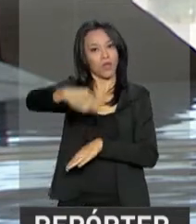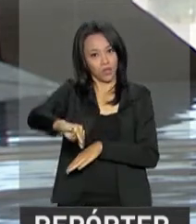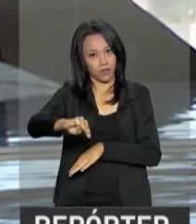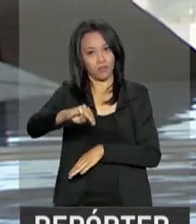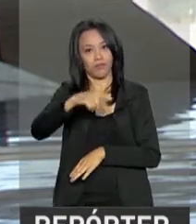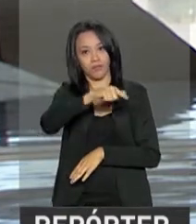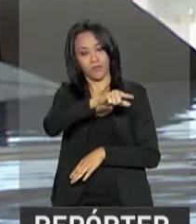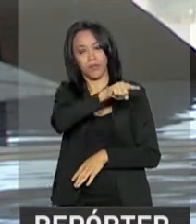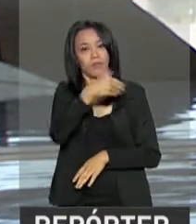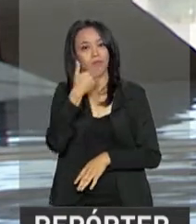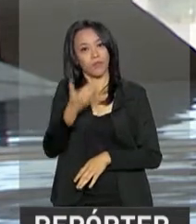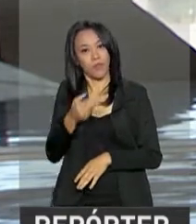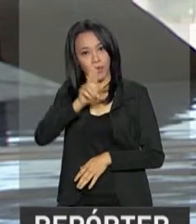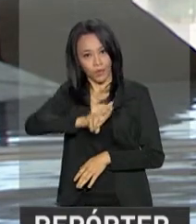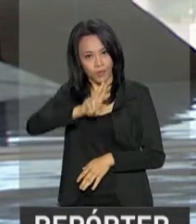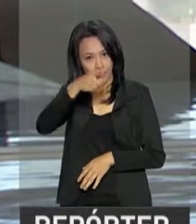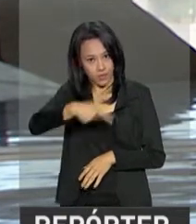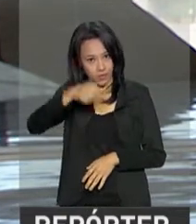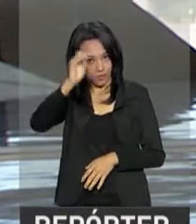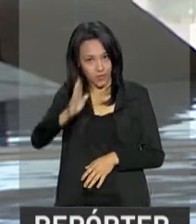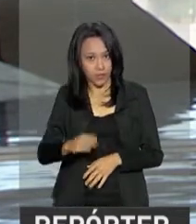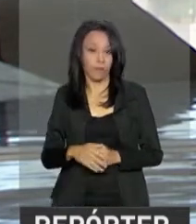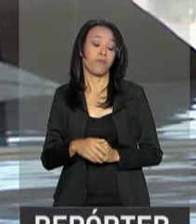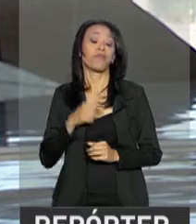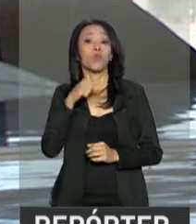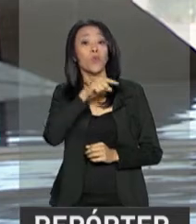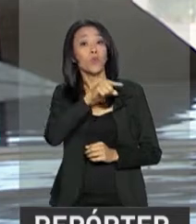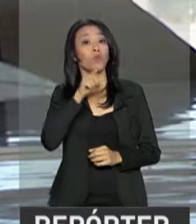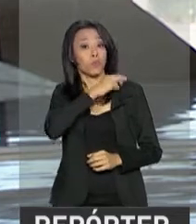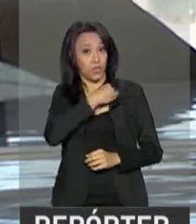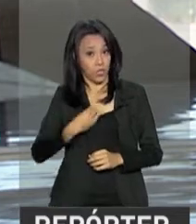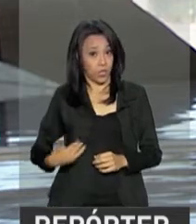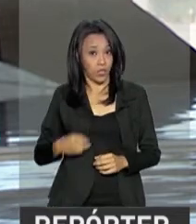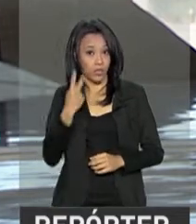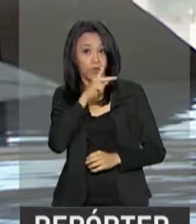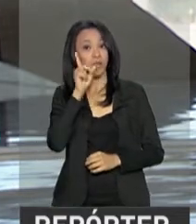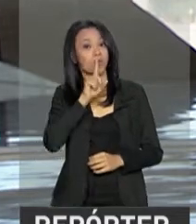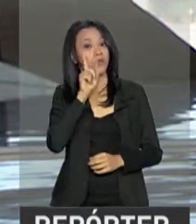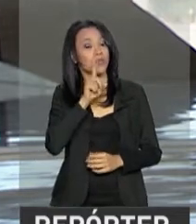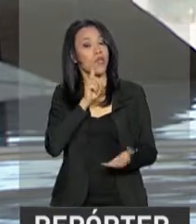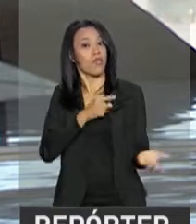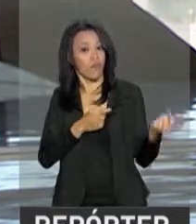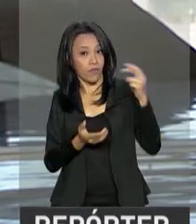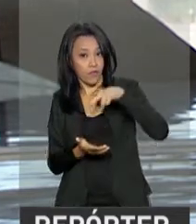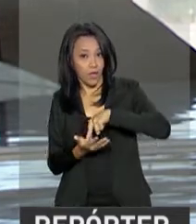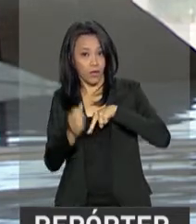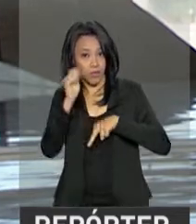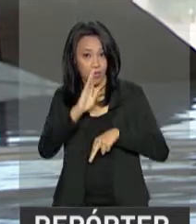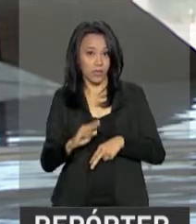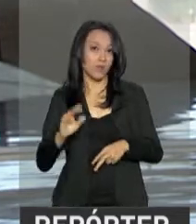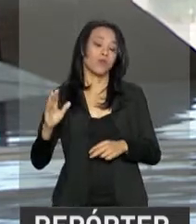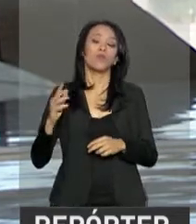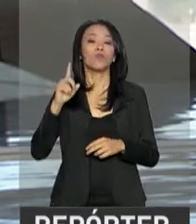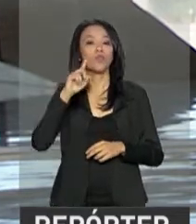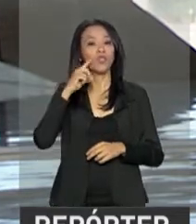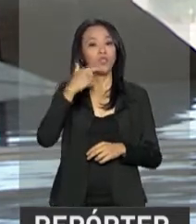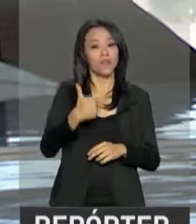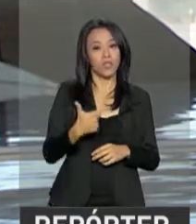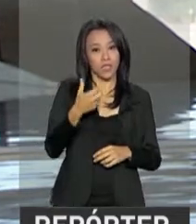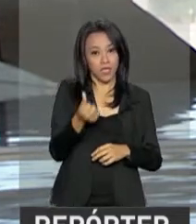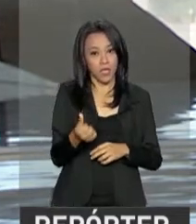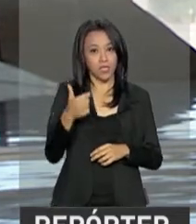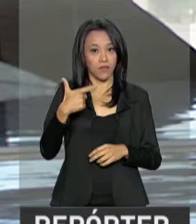vice-presidente dos estados unidos mike pence virá ao brasil nos dias 26 e 27 de